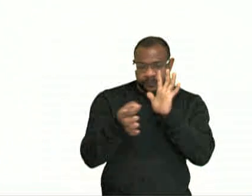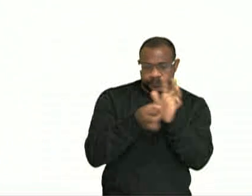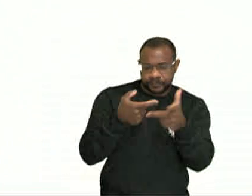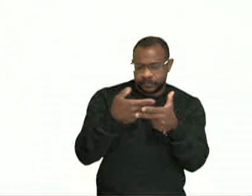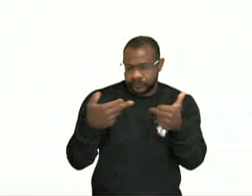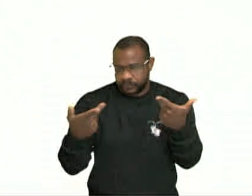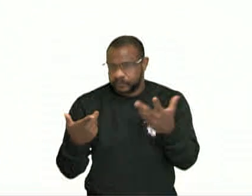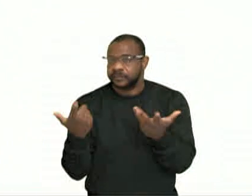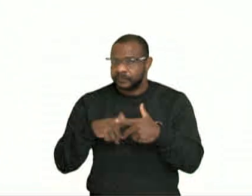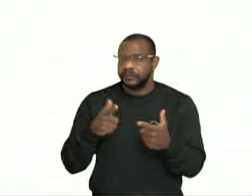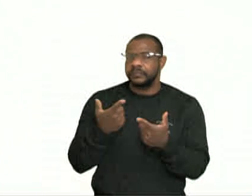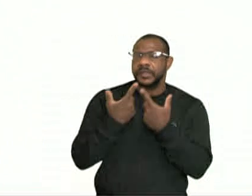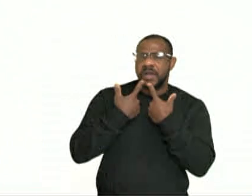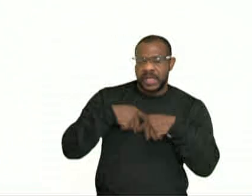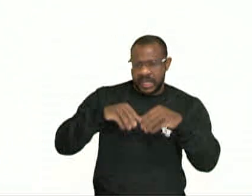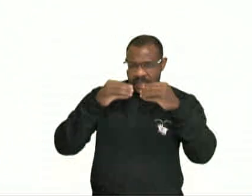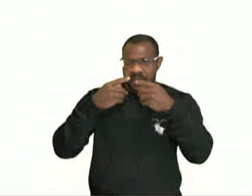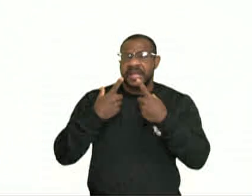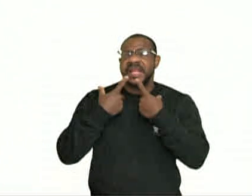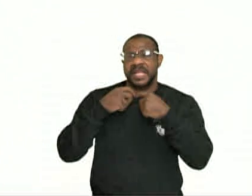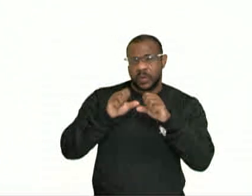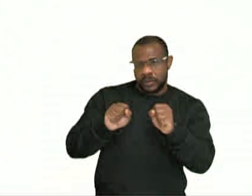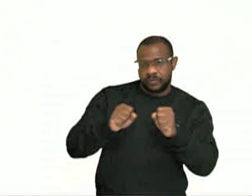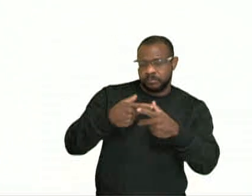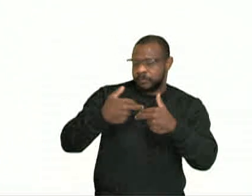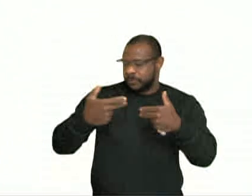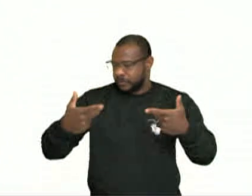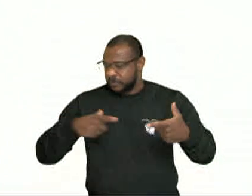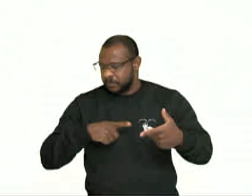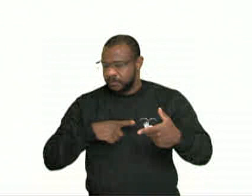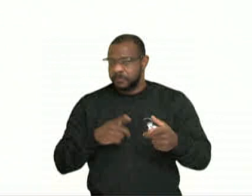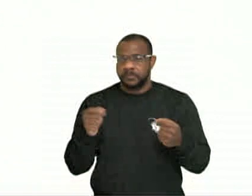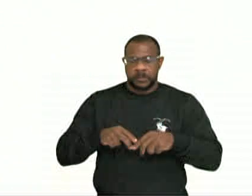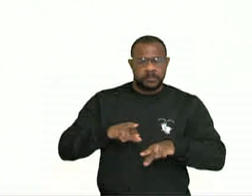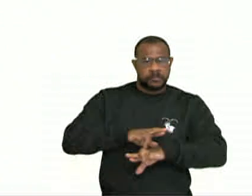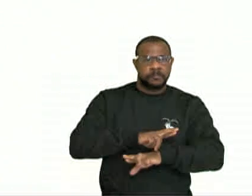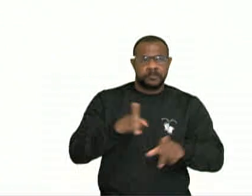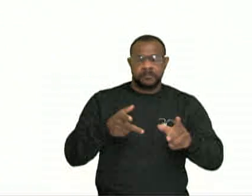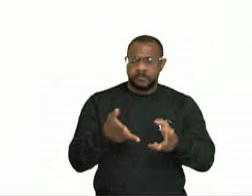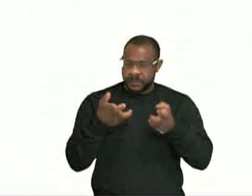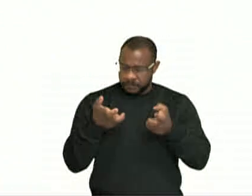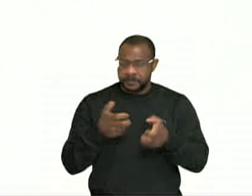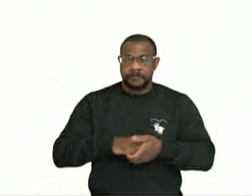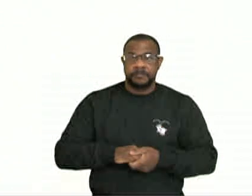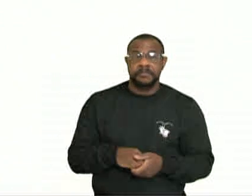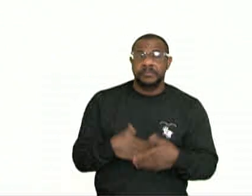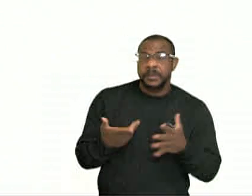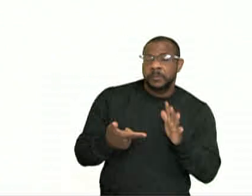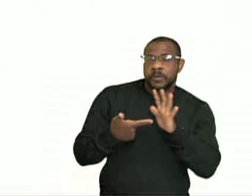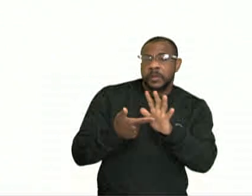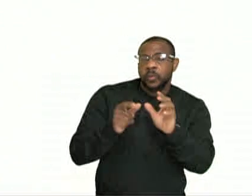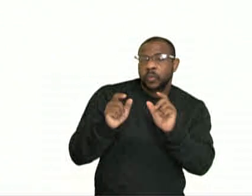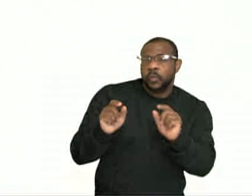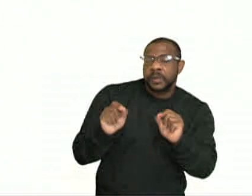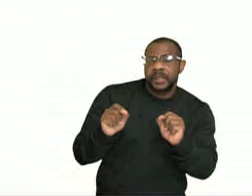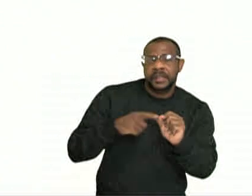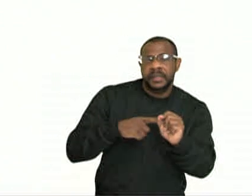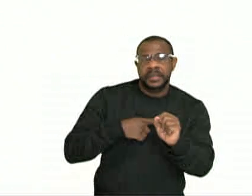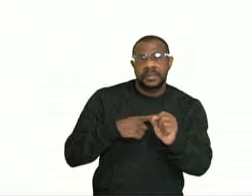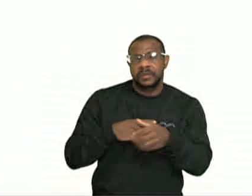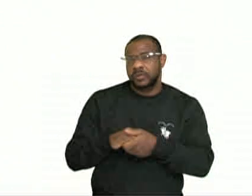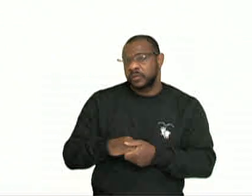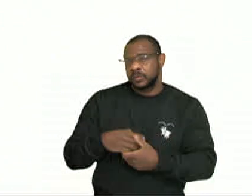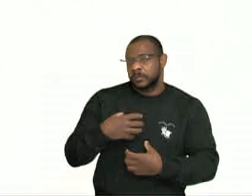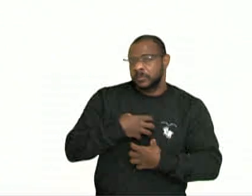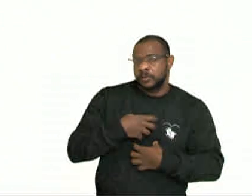elementos linguísticos capazes de evidenciar os traços argumentativos do enunciado, apontando a direção ou